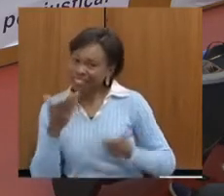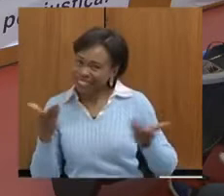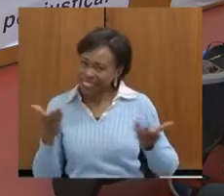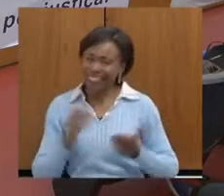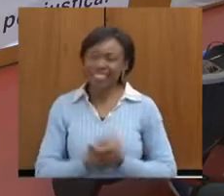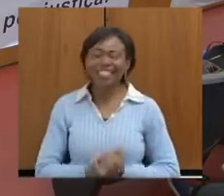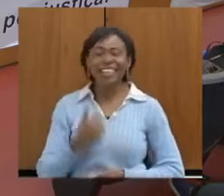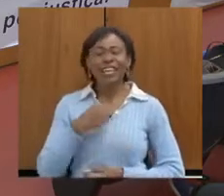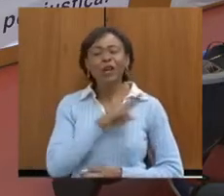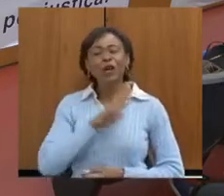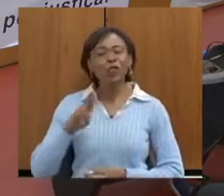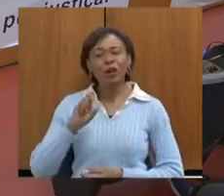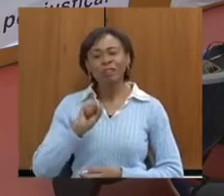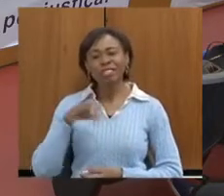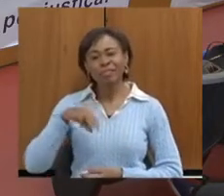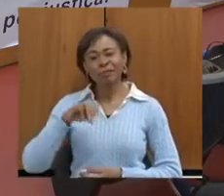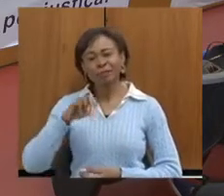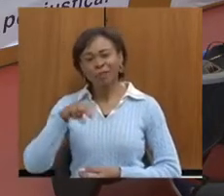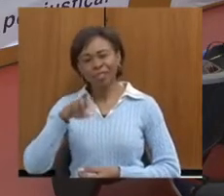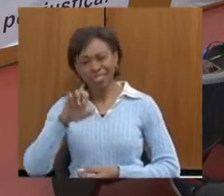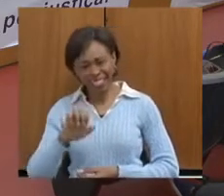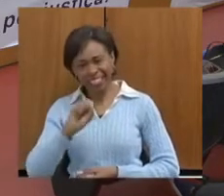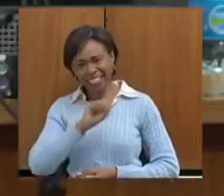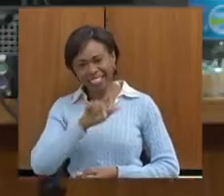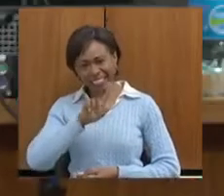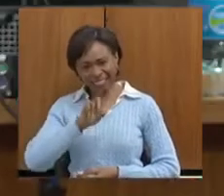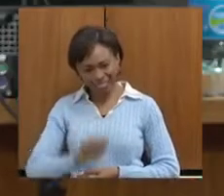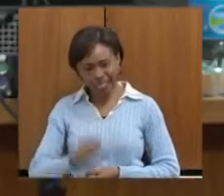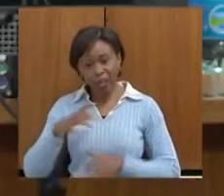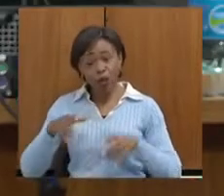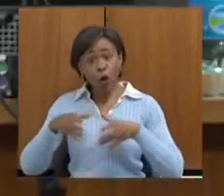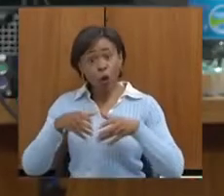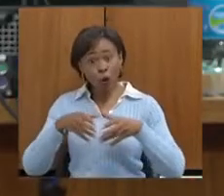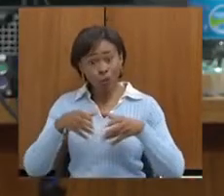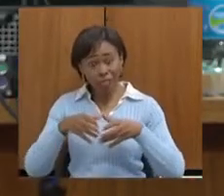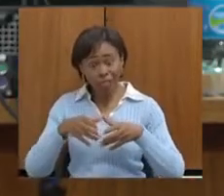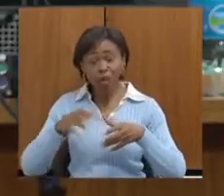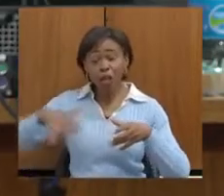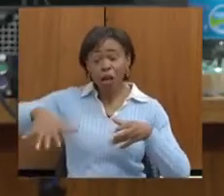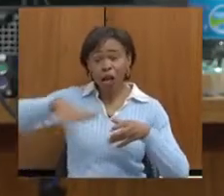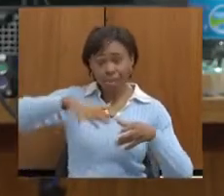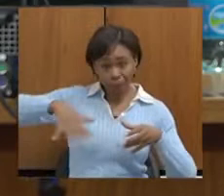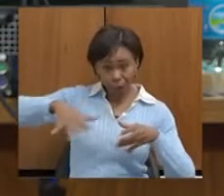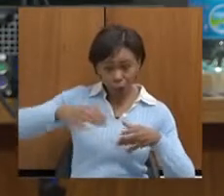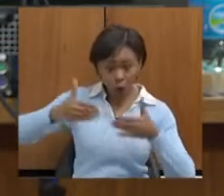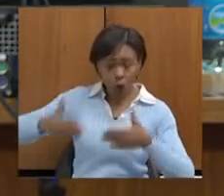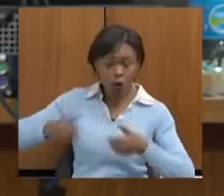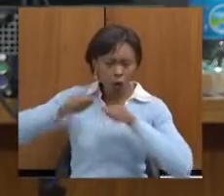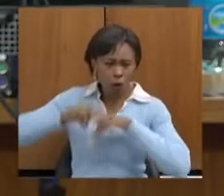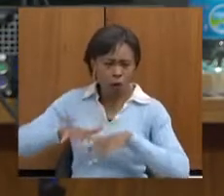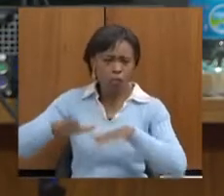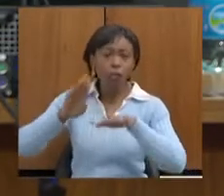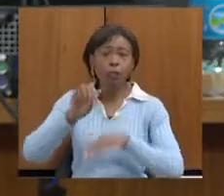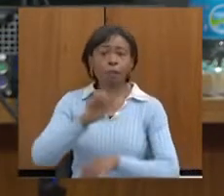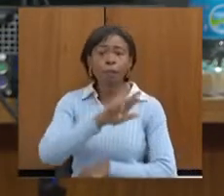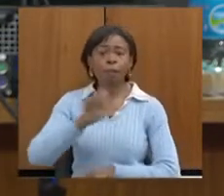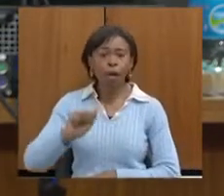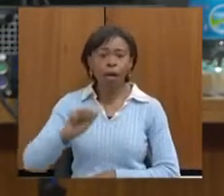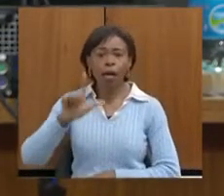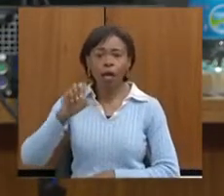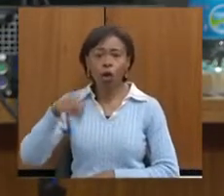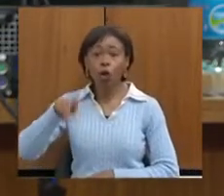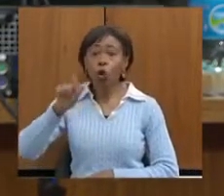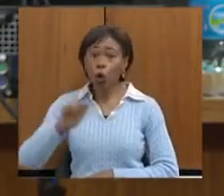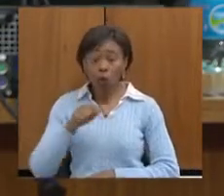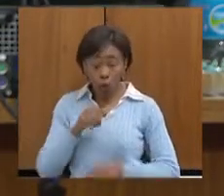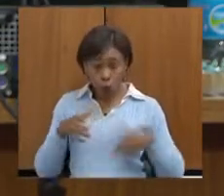meu nome é Simone e Silva faço parte da comissão dos atingidos de Barra Longa Nossa comissão é composta só